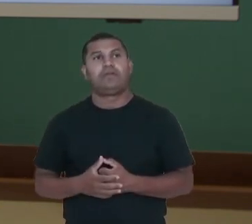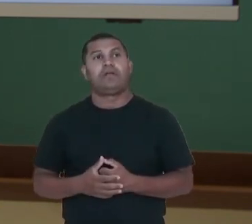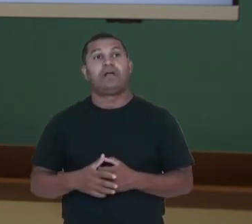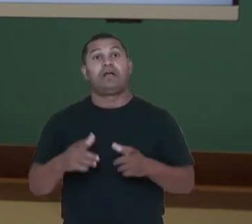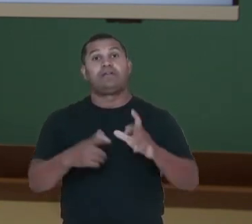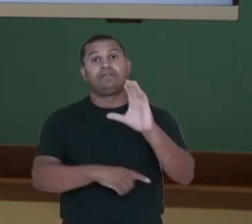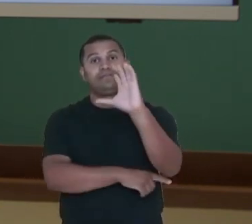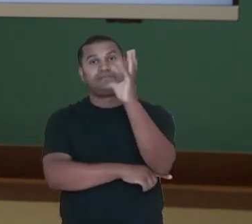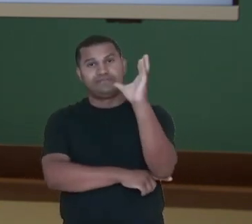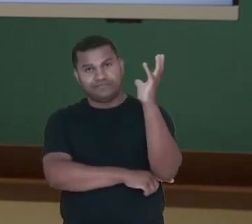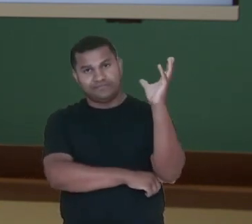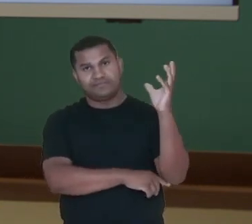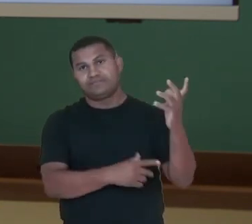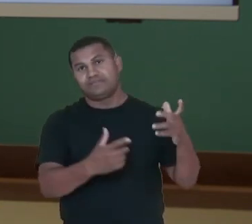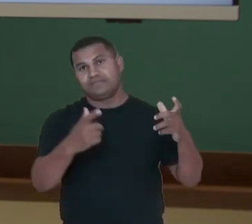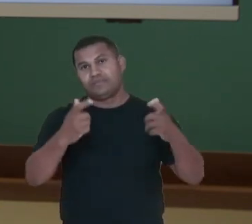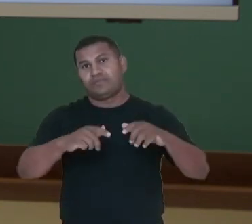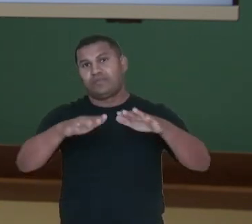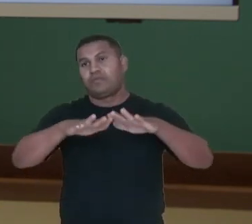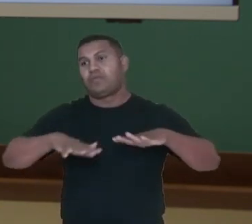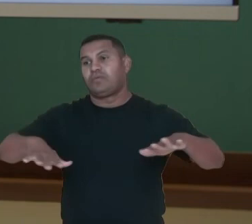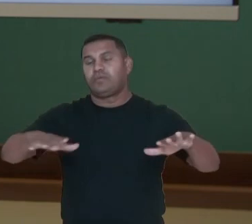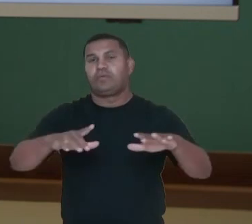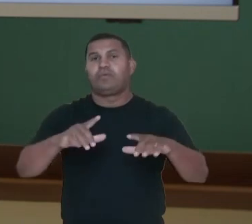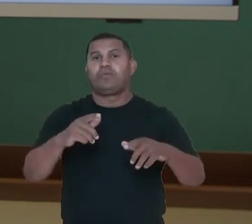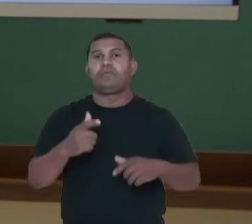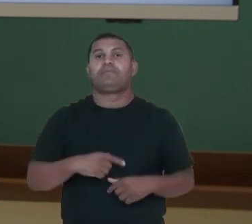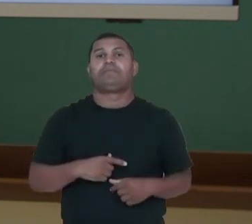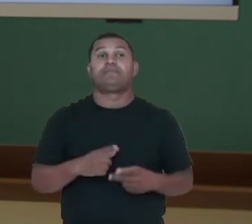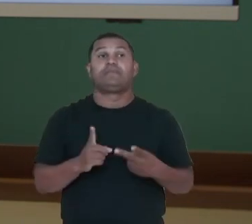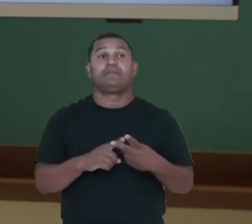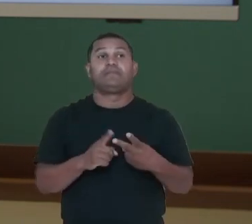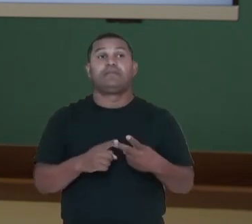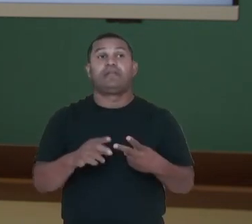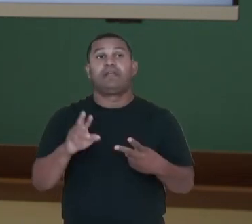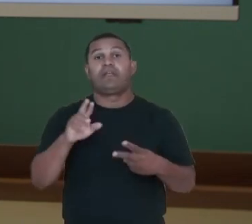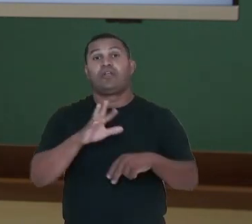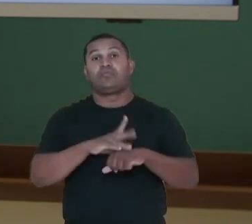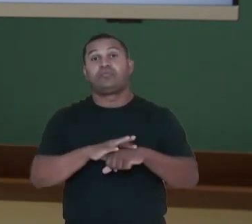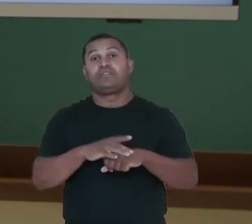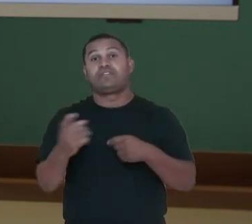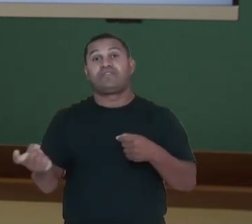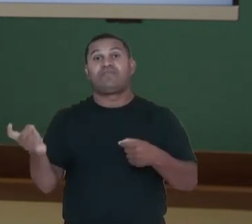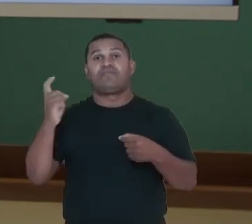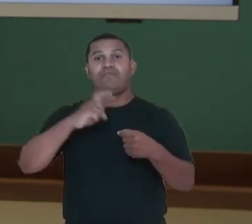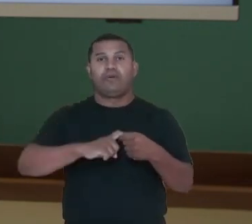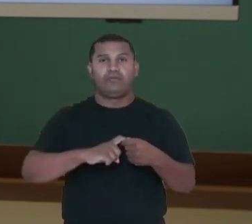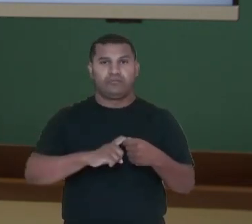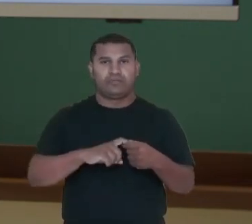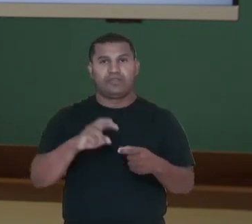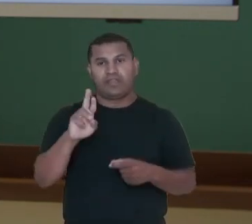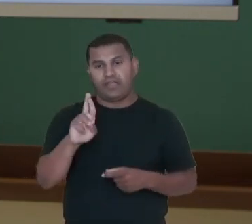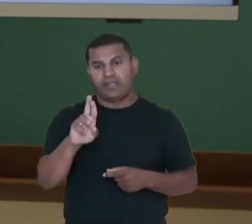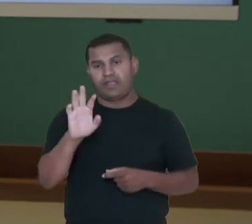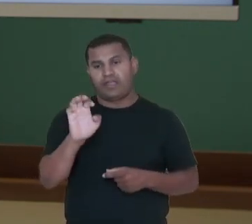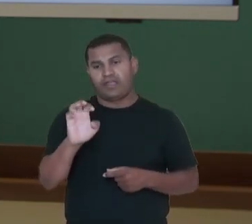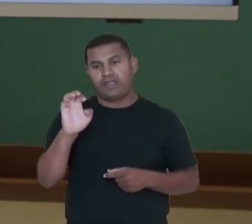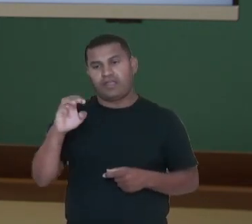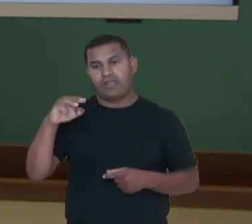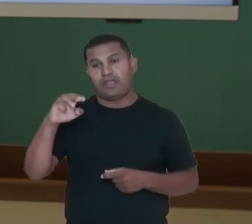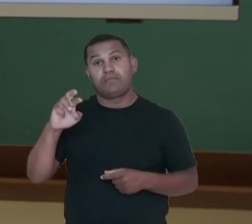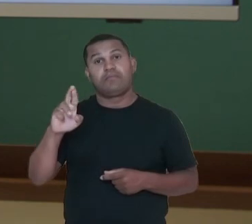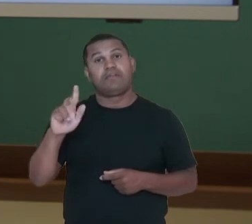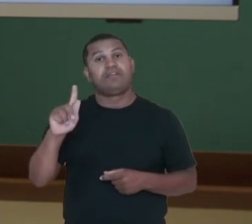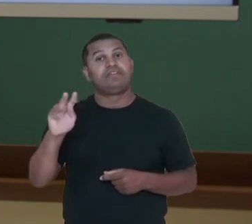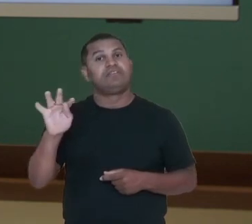doenças reemergentes são aquelas que elas existiam, mas elas foram controladas. Mas por um